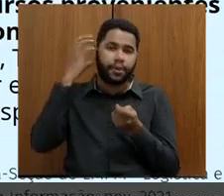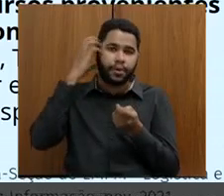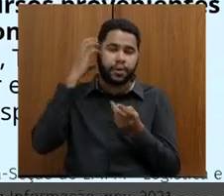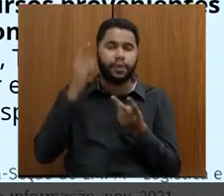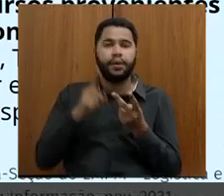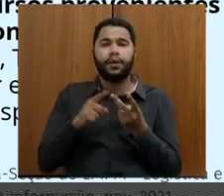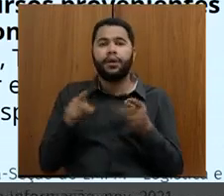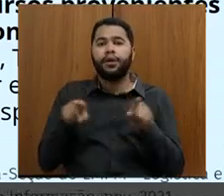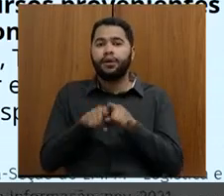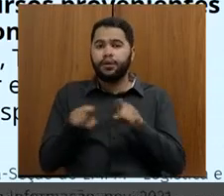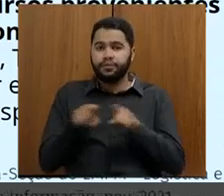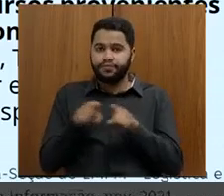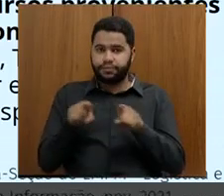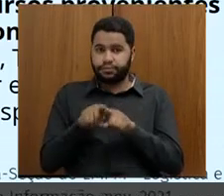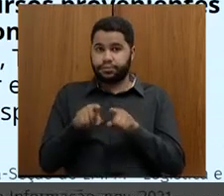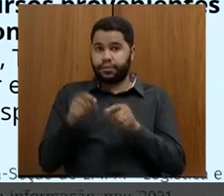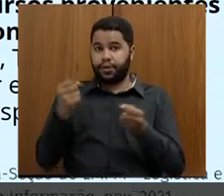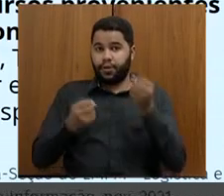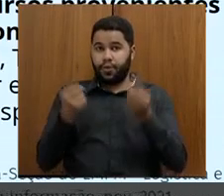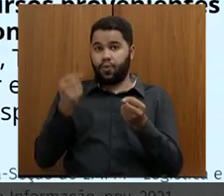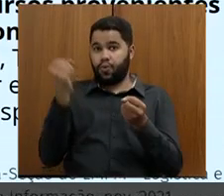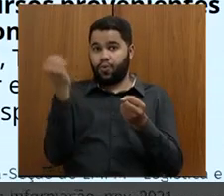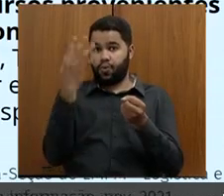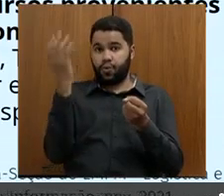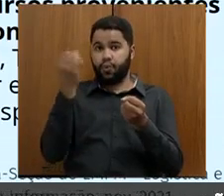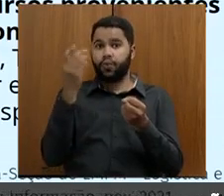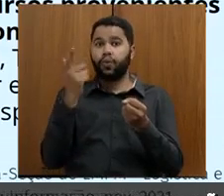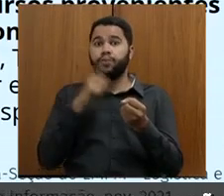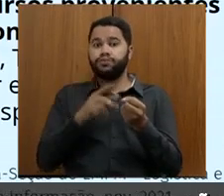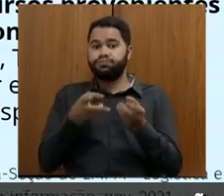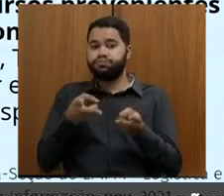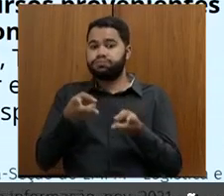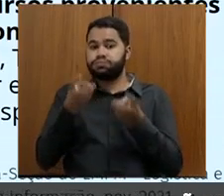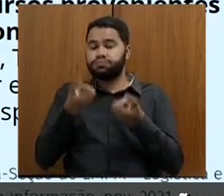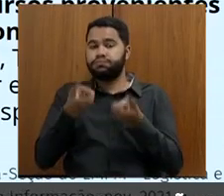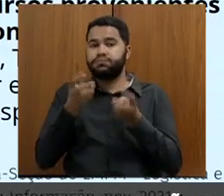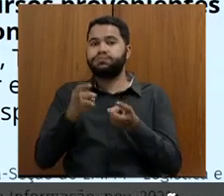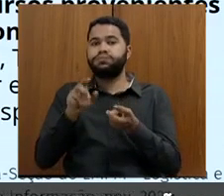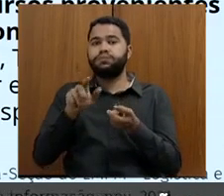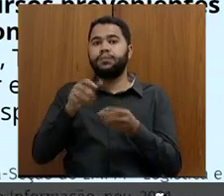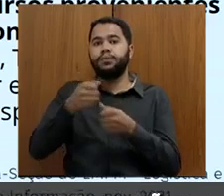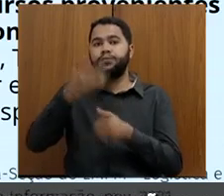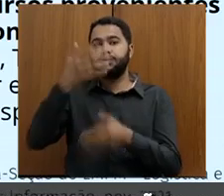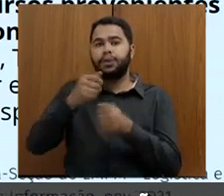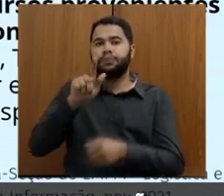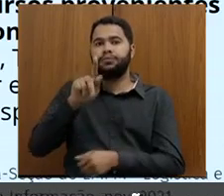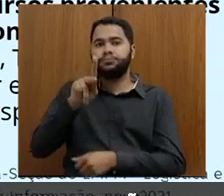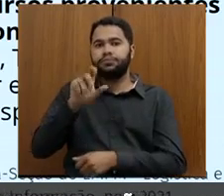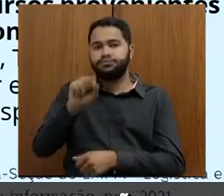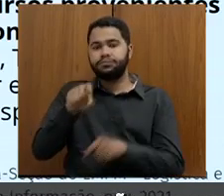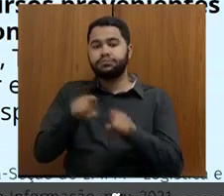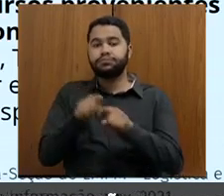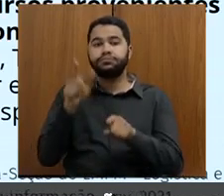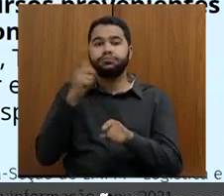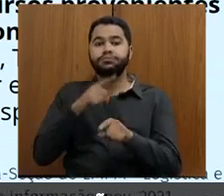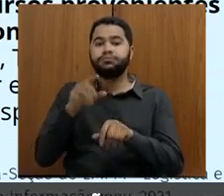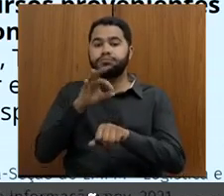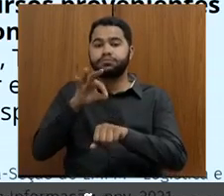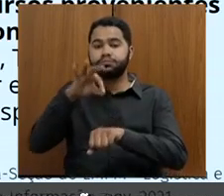rádio pela viatura o senhor consegue identificar por exemplo GPS consegue transmitir dados sistema de fazer rastreamento é